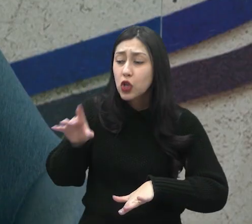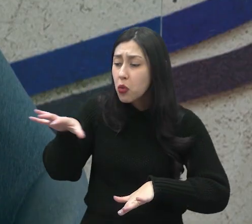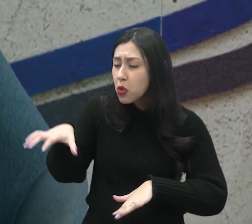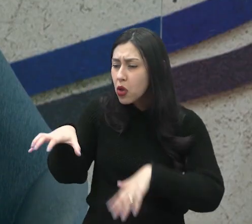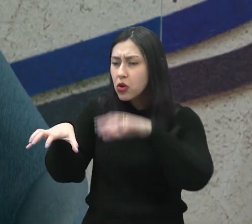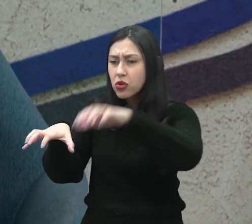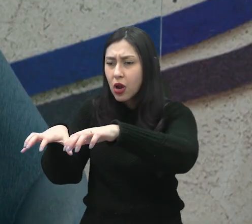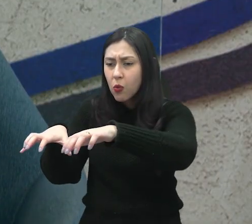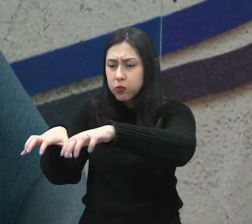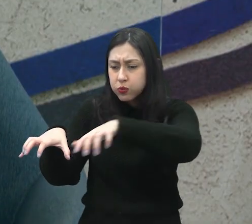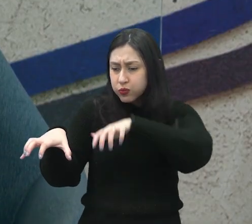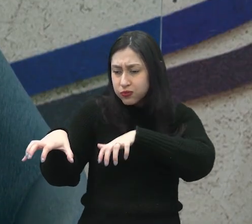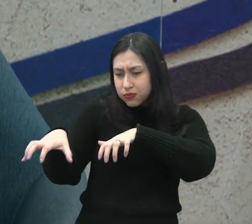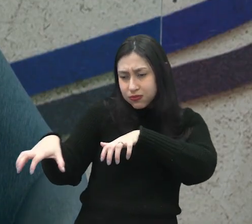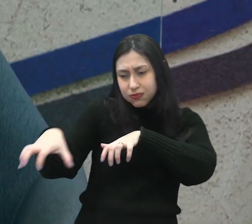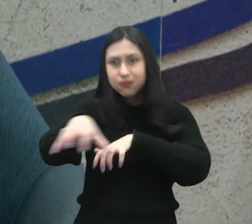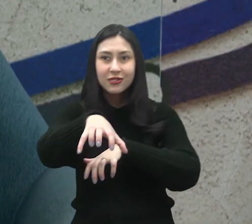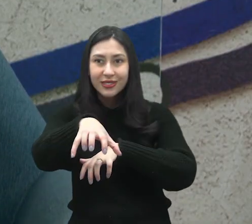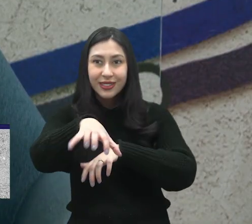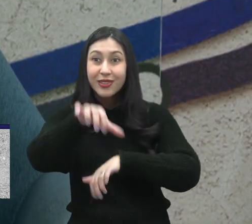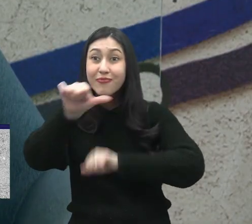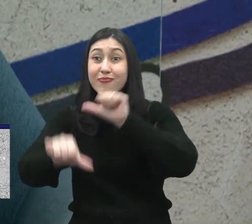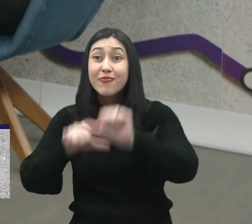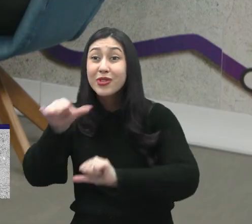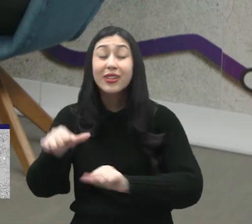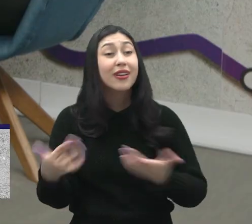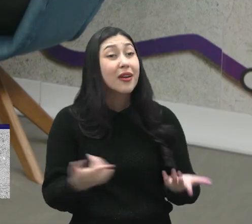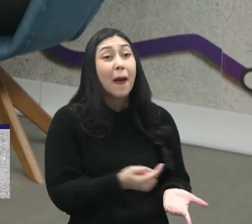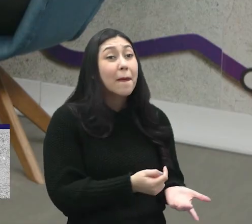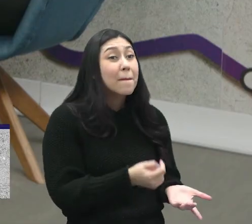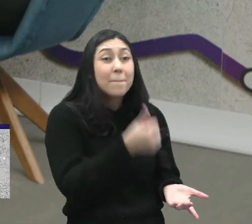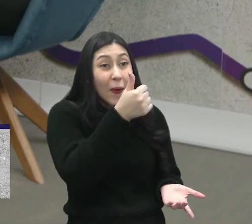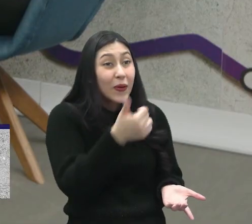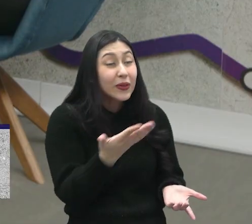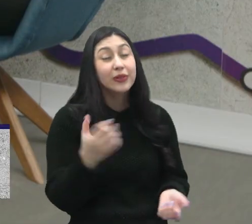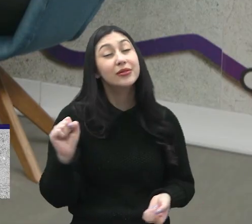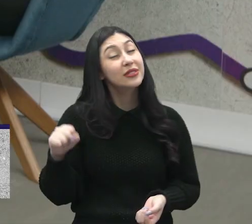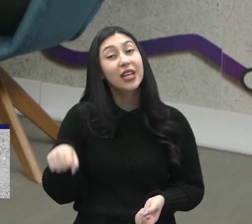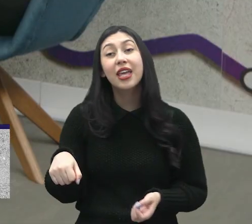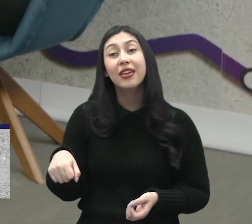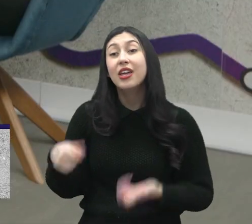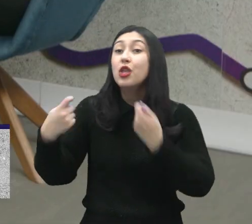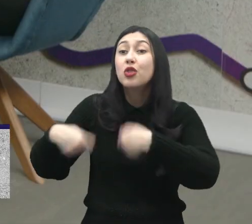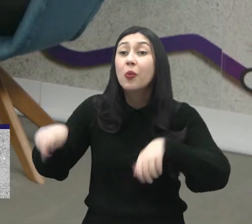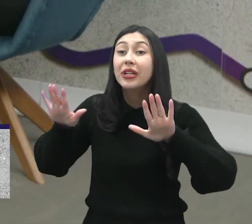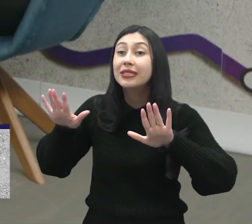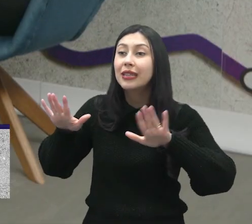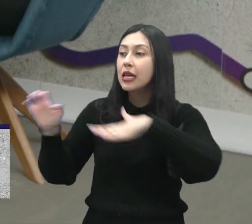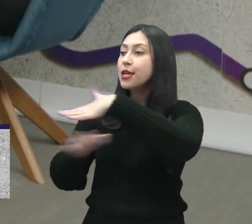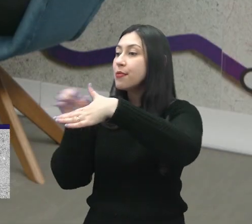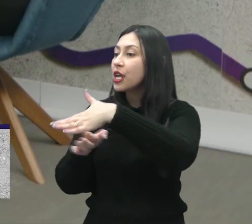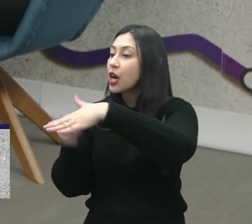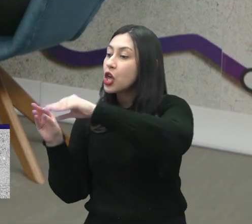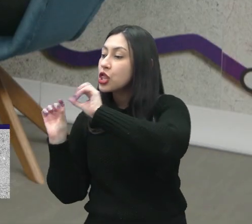gente fazer um ajuste interno. Pequeno, né? Frente a uma mudança. Então, não necessariamente a gente precisa mudar de